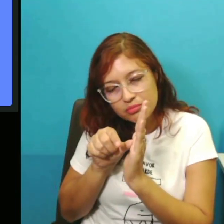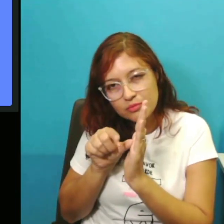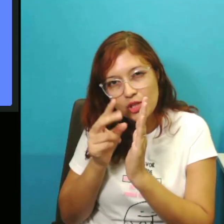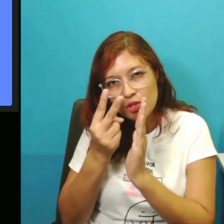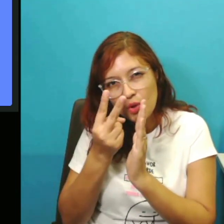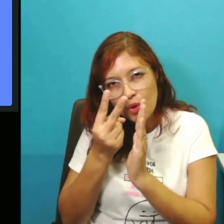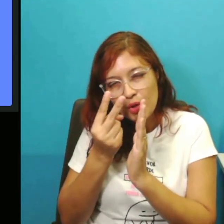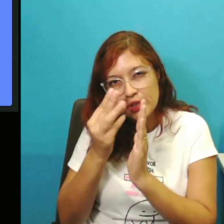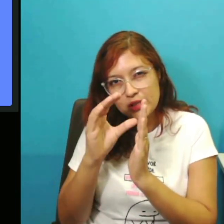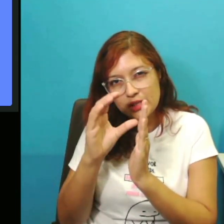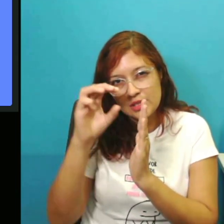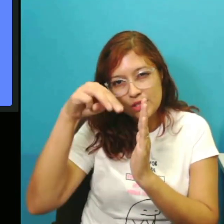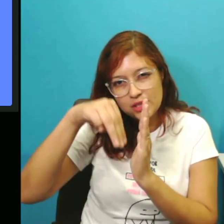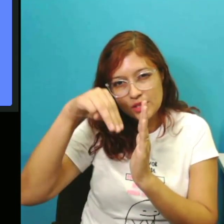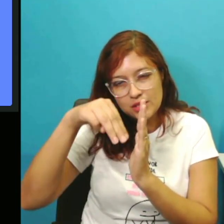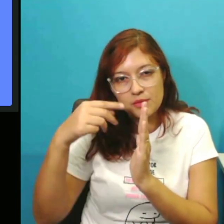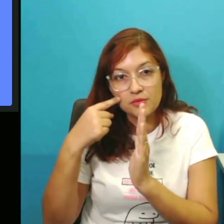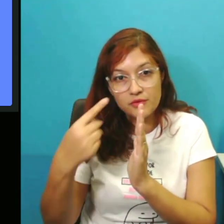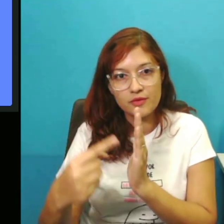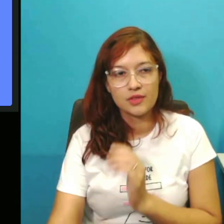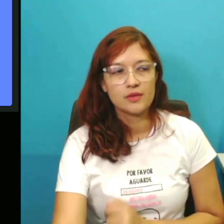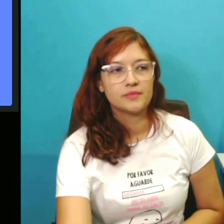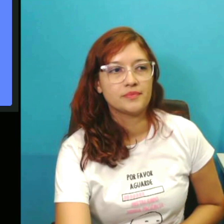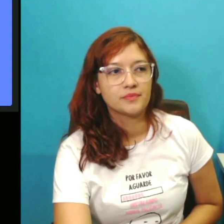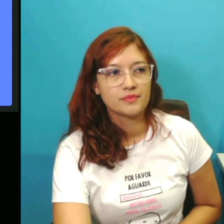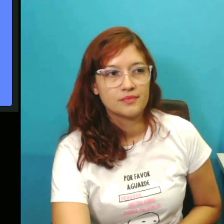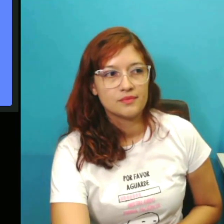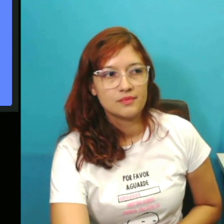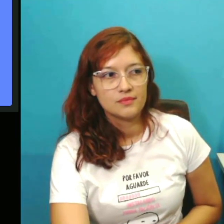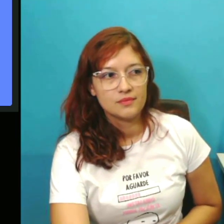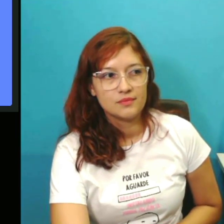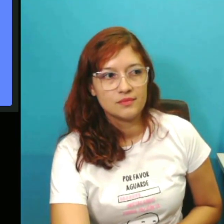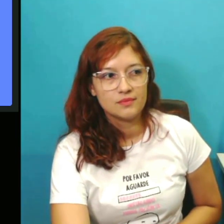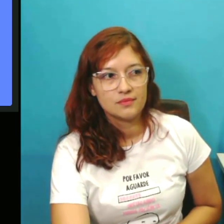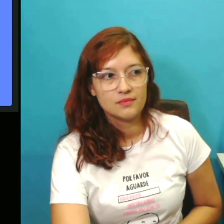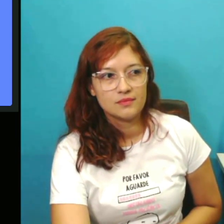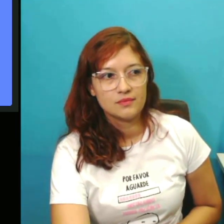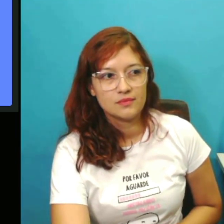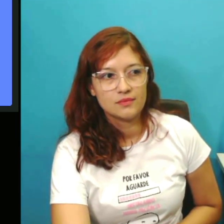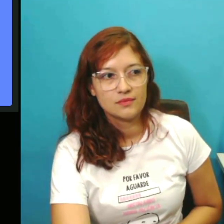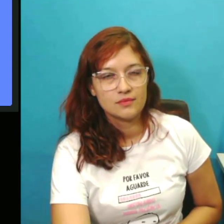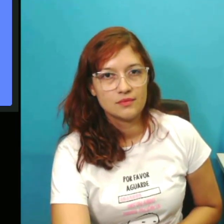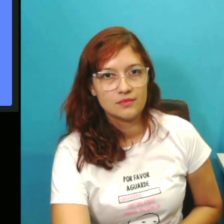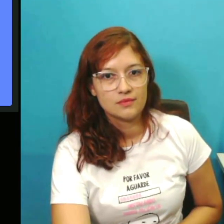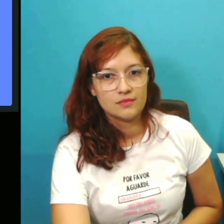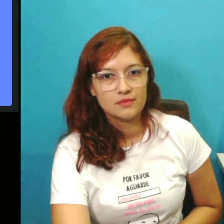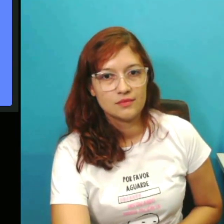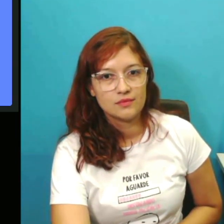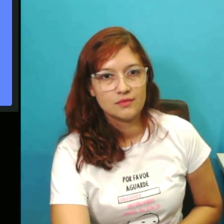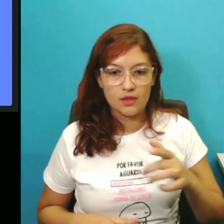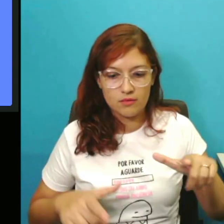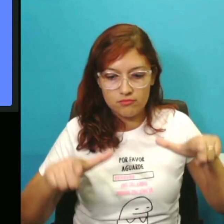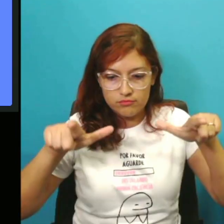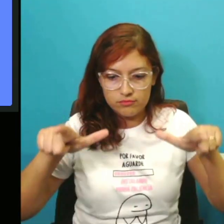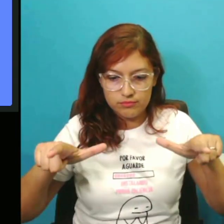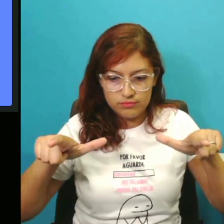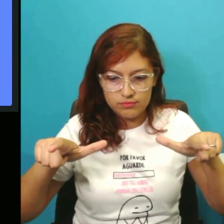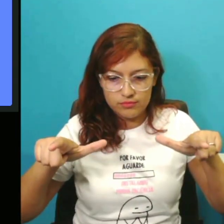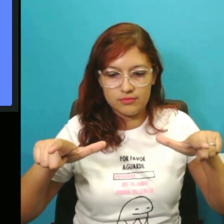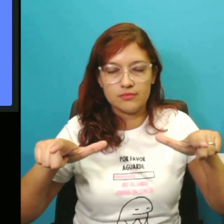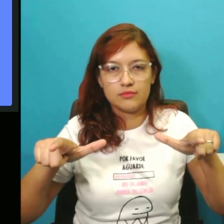refratário. Pode começar com a distância de 2 centímetros entre eles, como mostra aqui, ó.